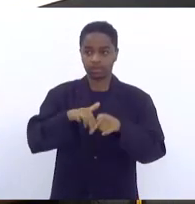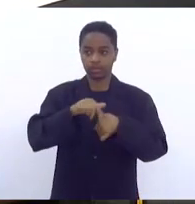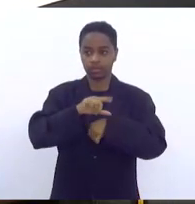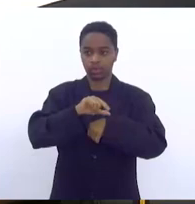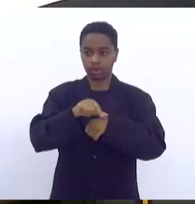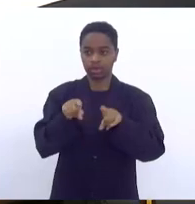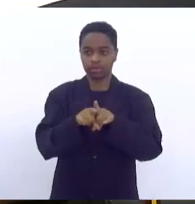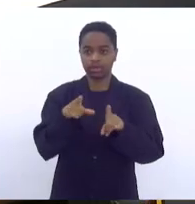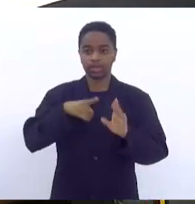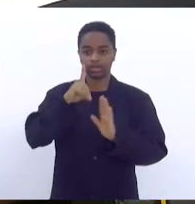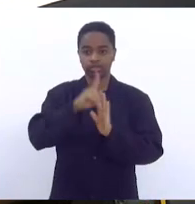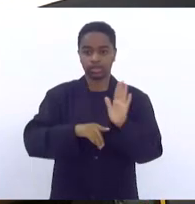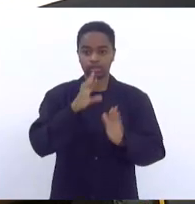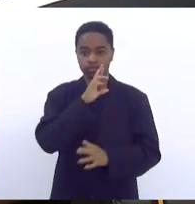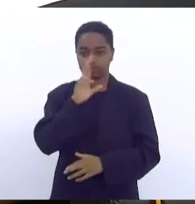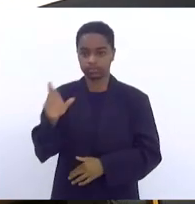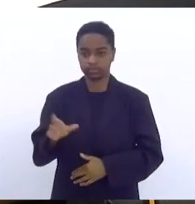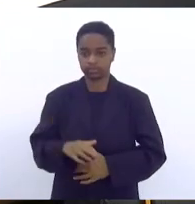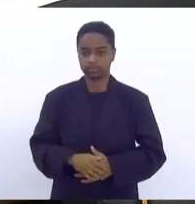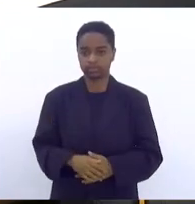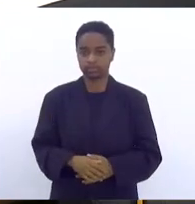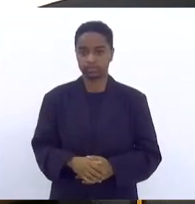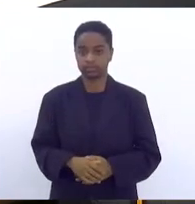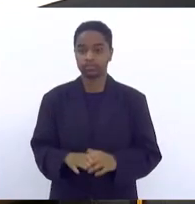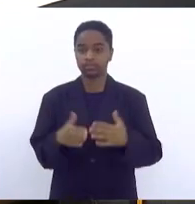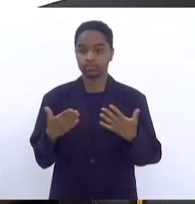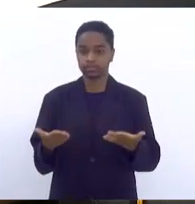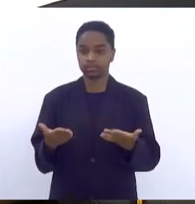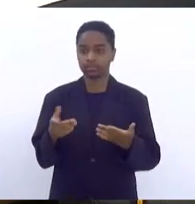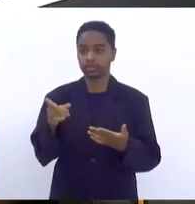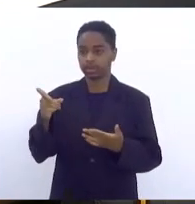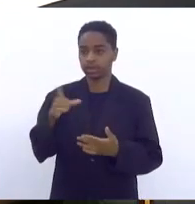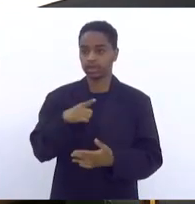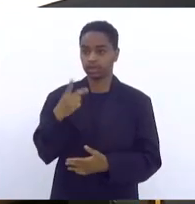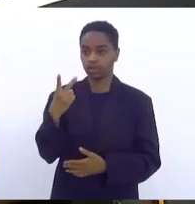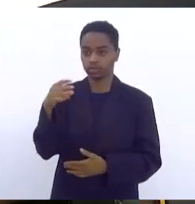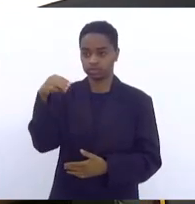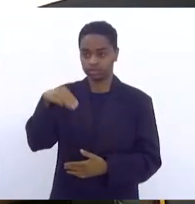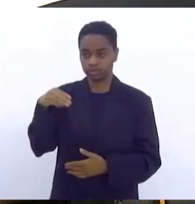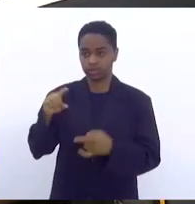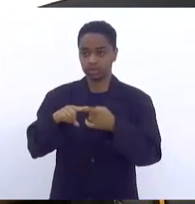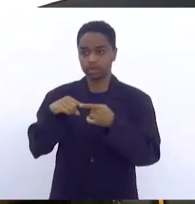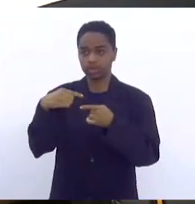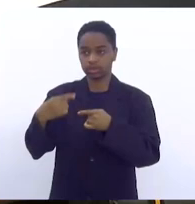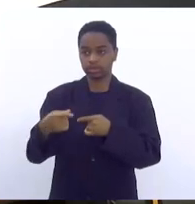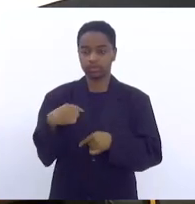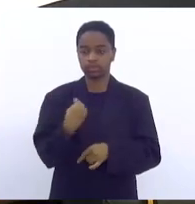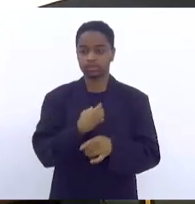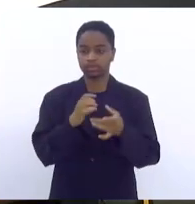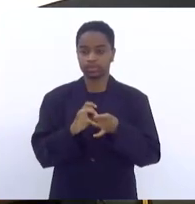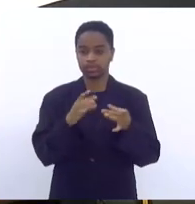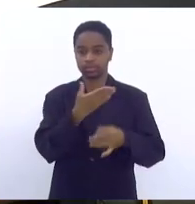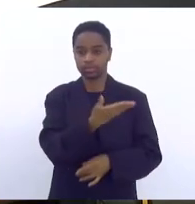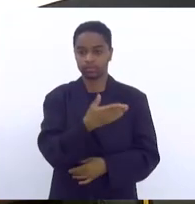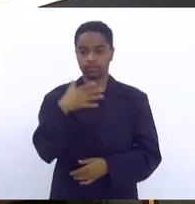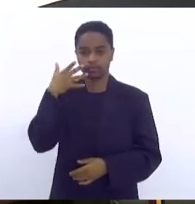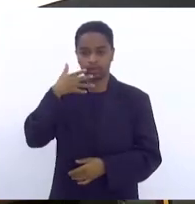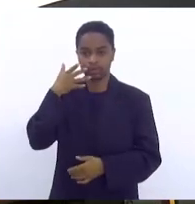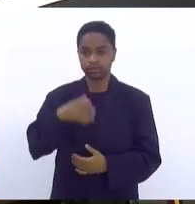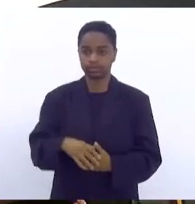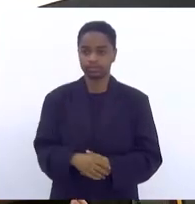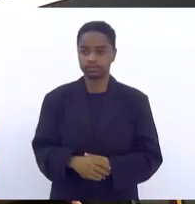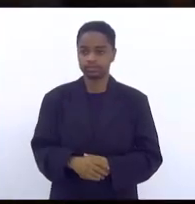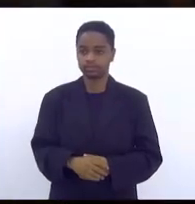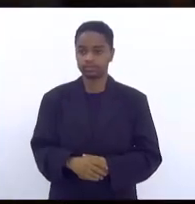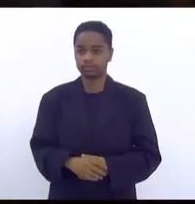de resposta aqui do BNDS então depois Mateus você tem do minutos e a gente passa PR para cá pra mesa de volta vai lá beleza